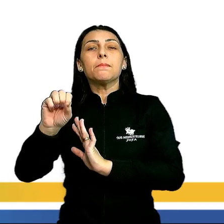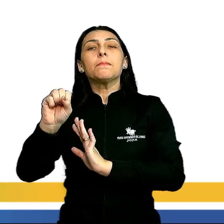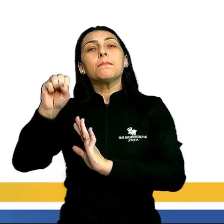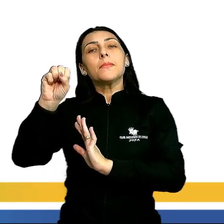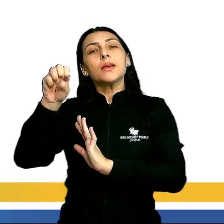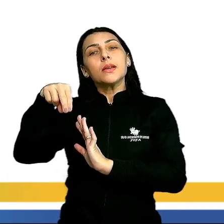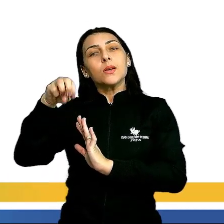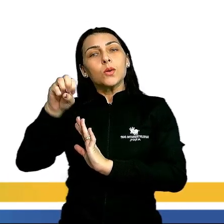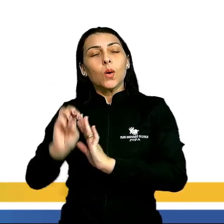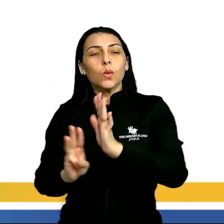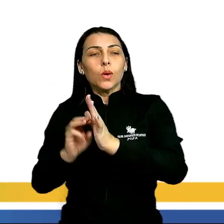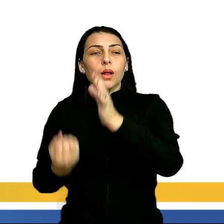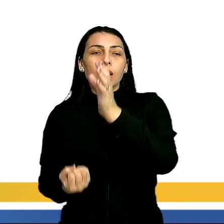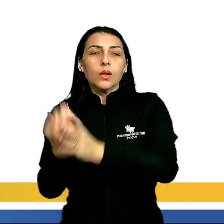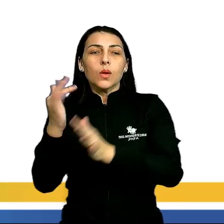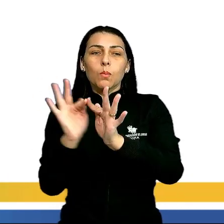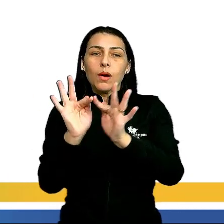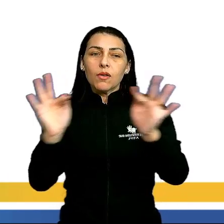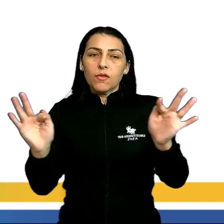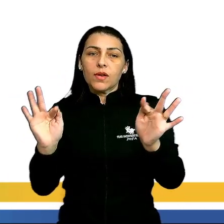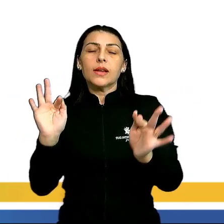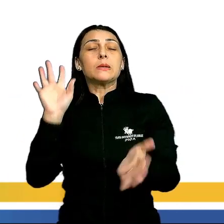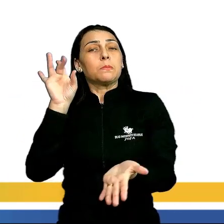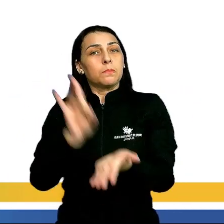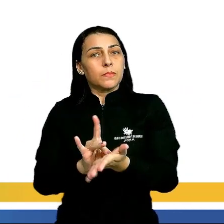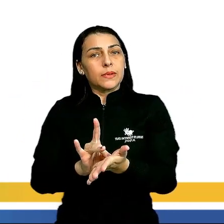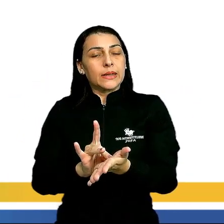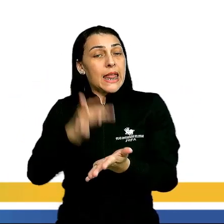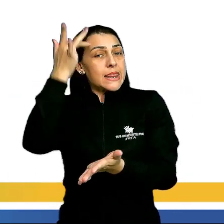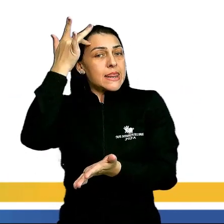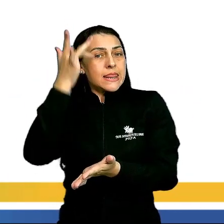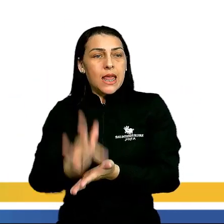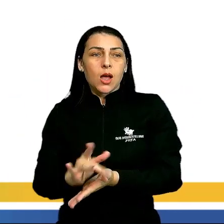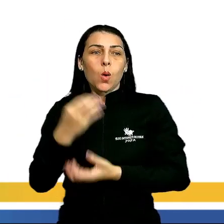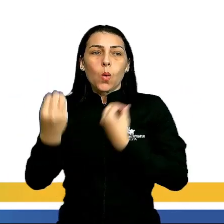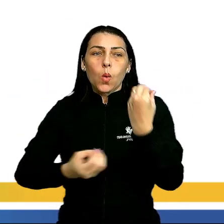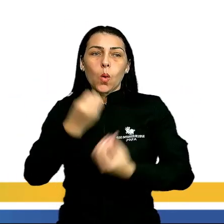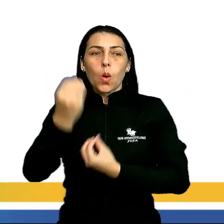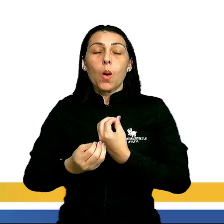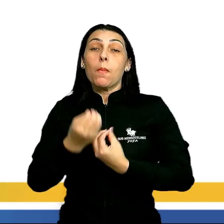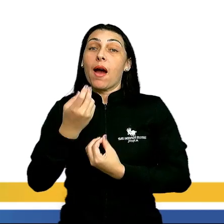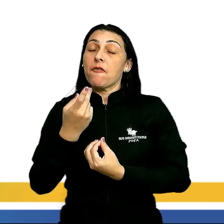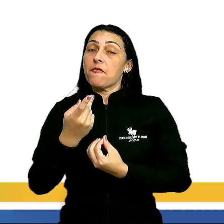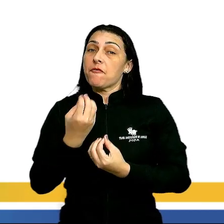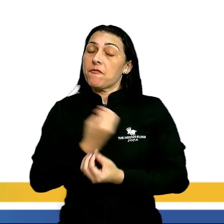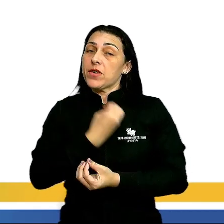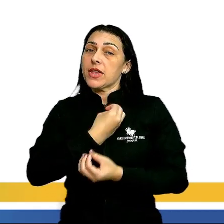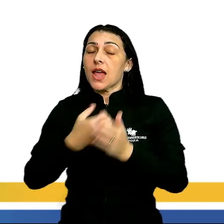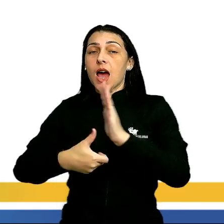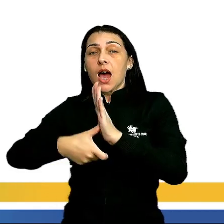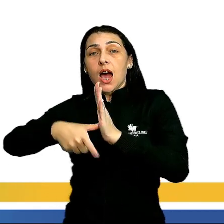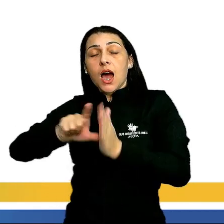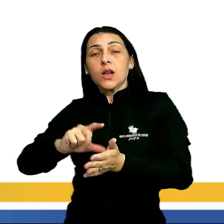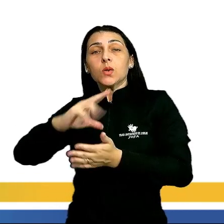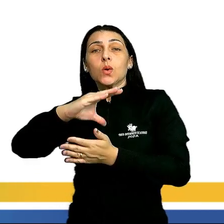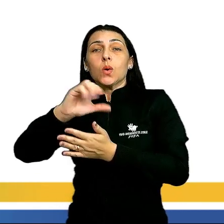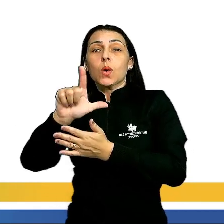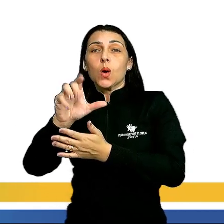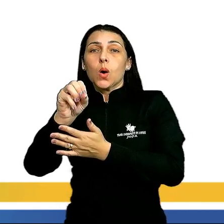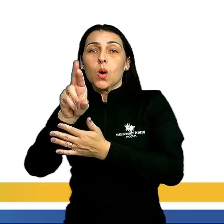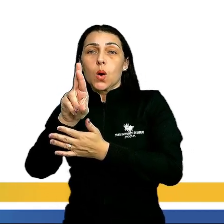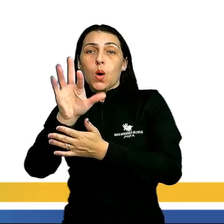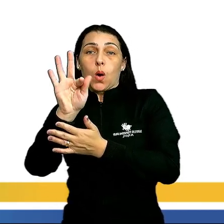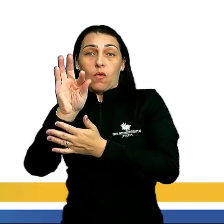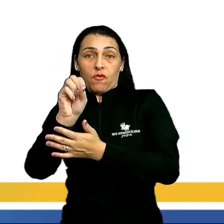Snow lançou uma frase definitiva: não sei como era a vida antes do clorofórmio. De